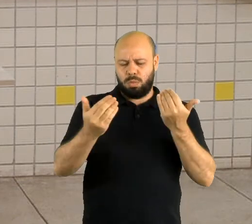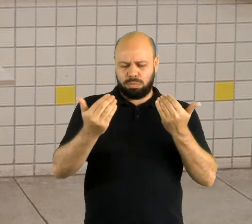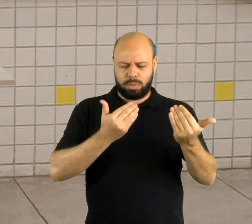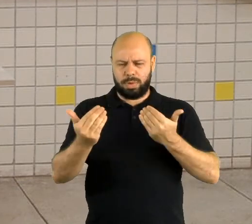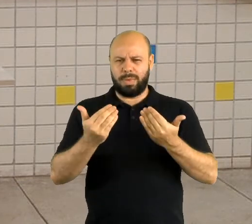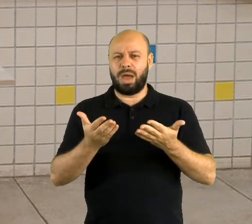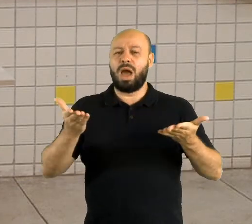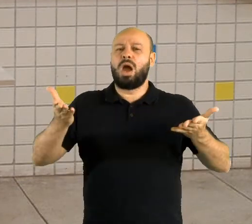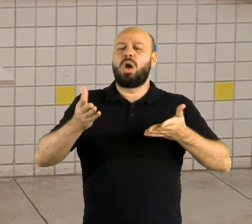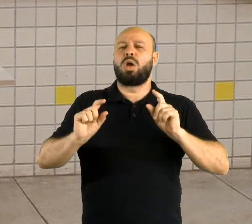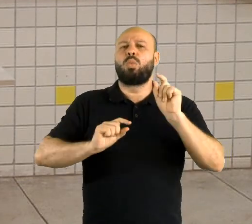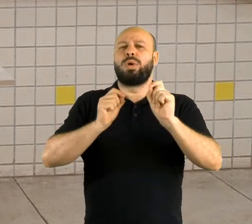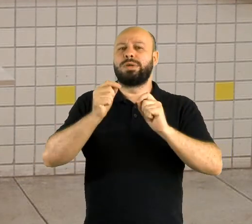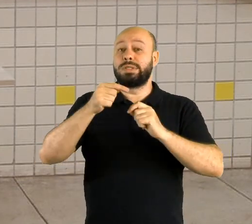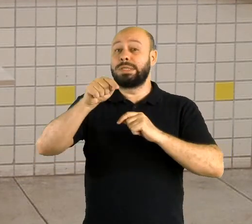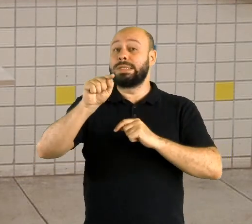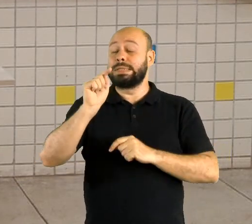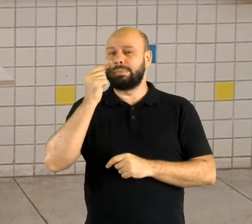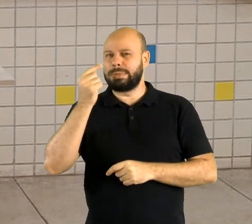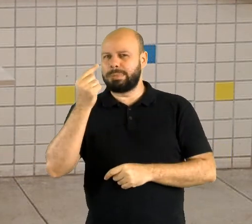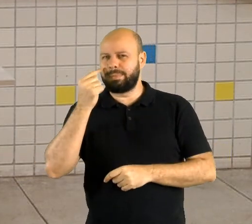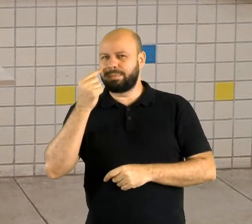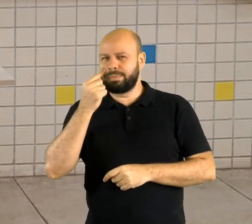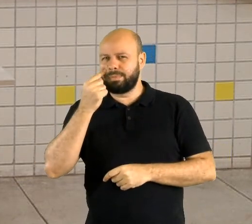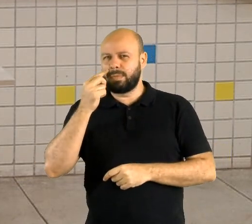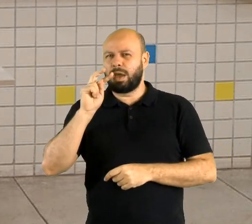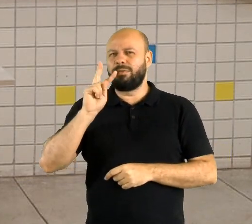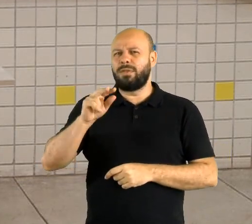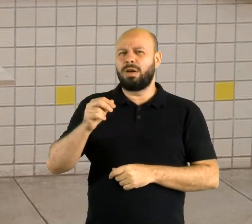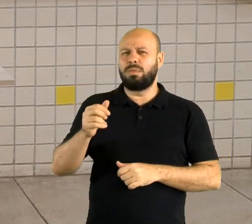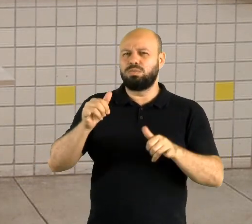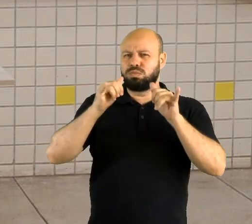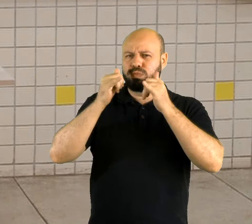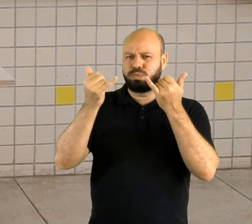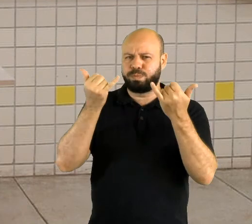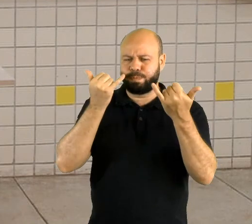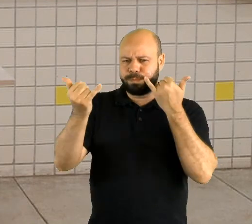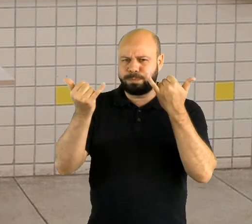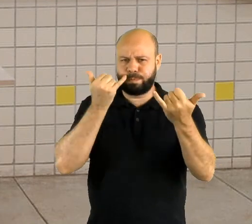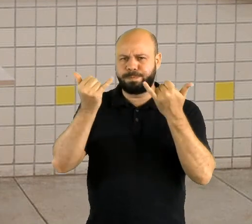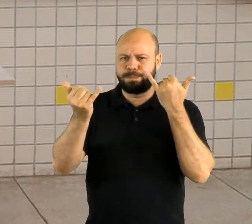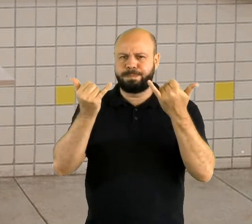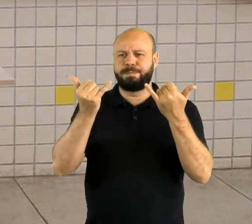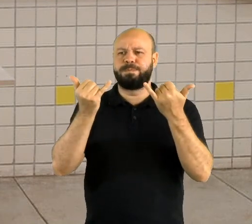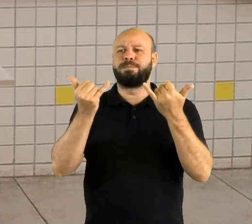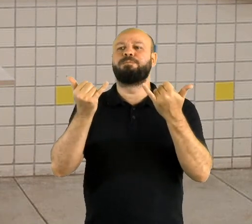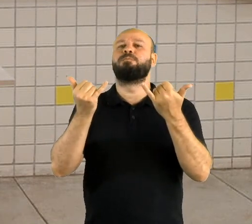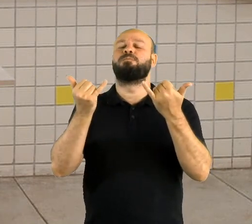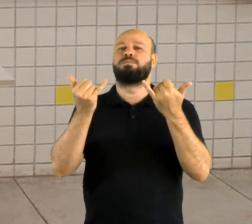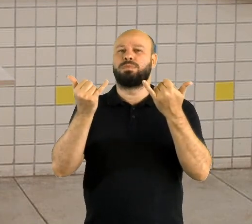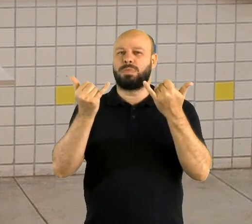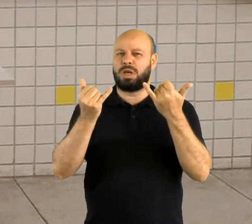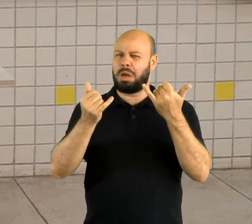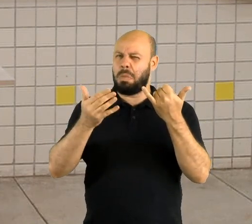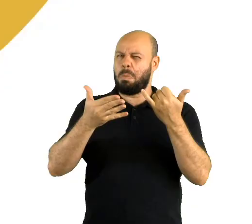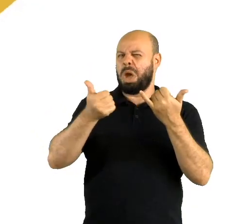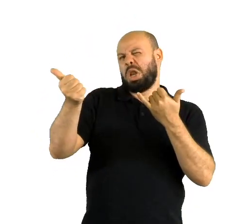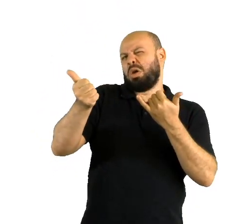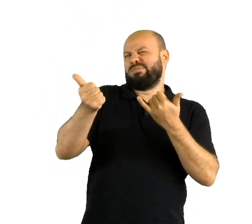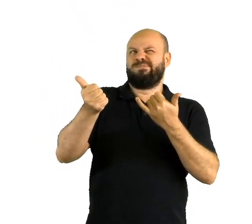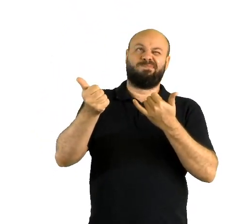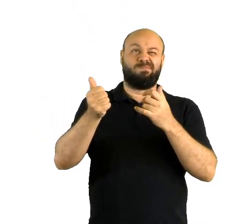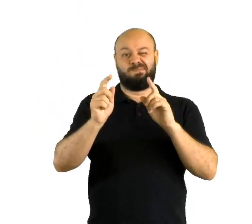e agora vocês vão ver informações que essas informações não são das melhores.